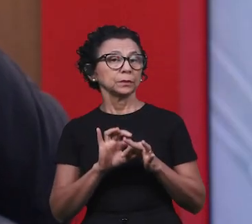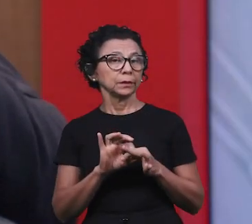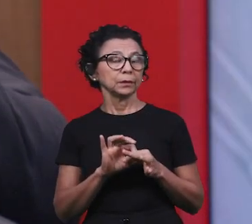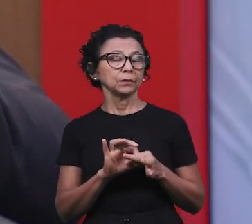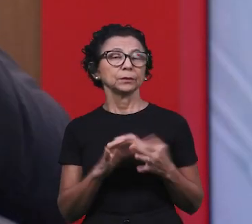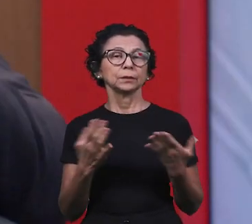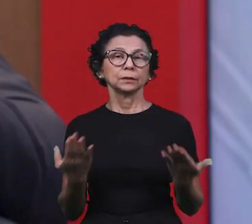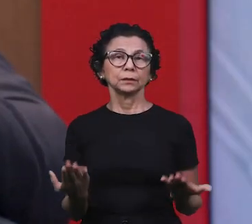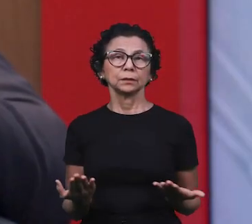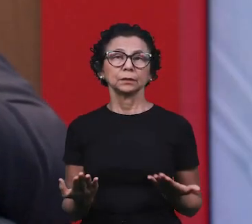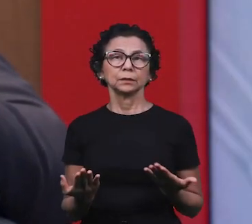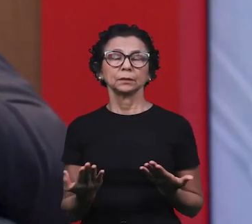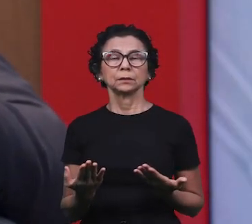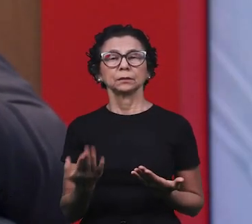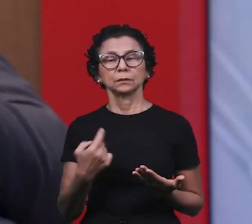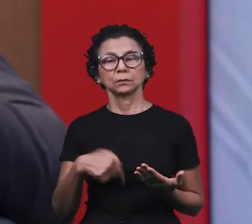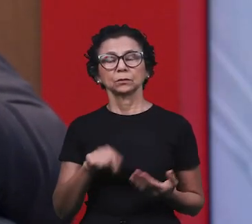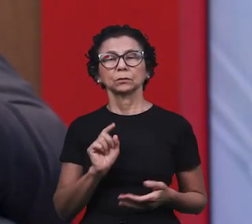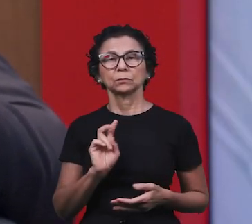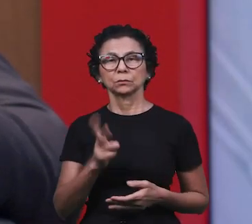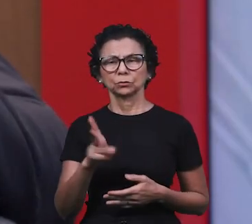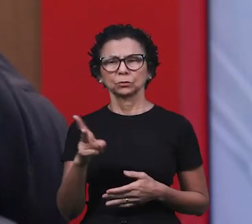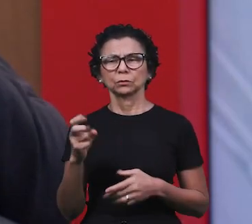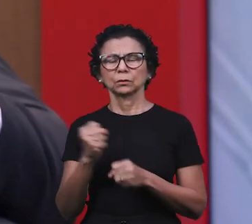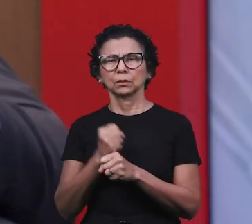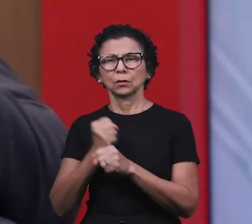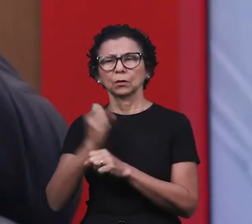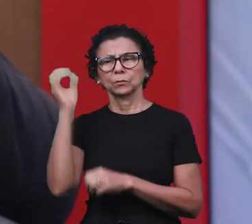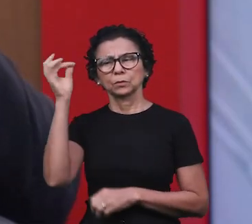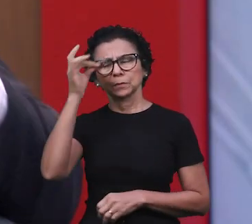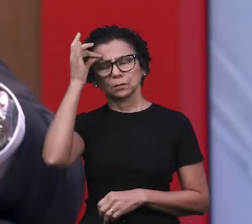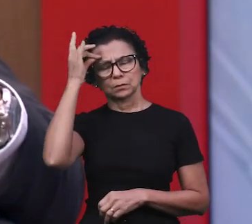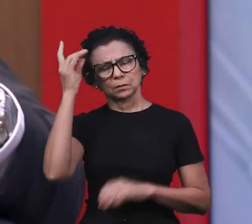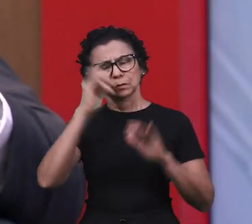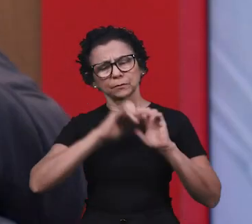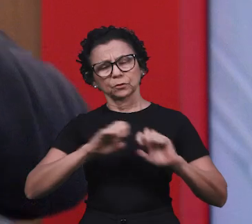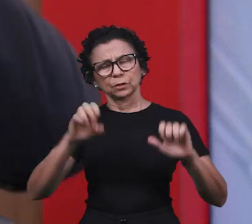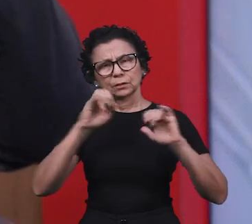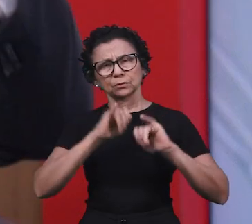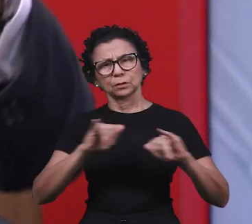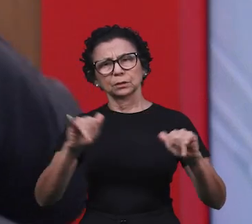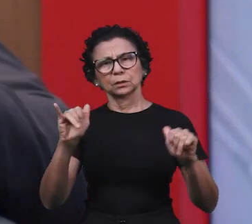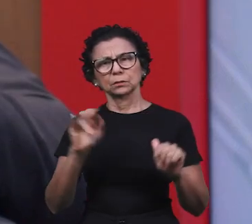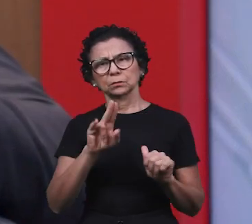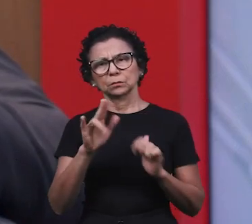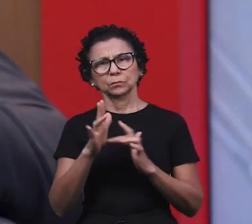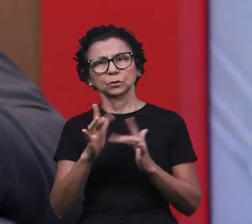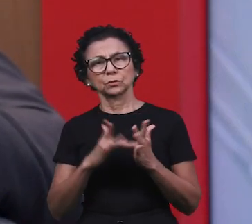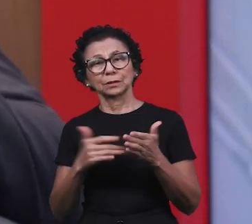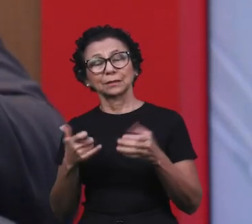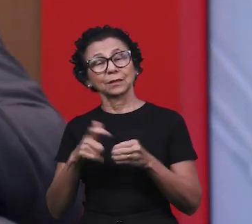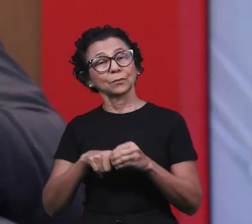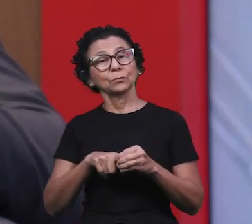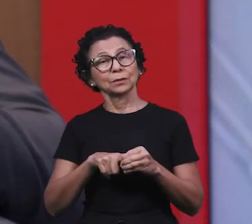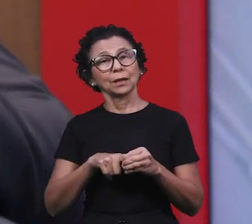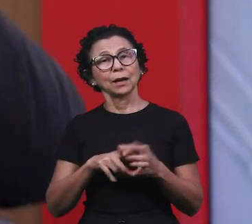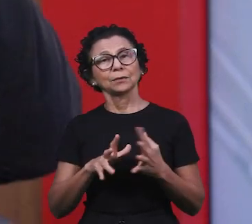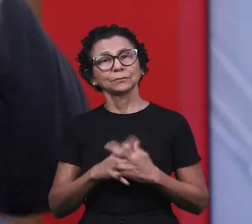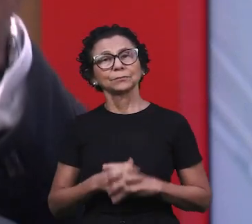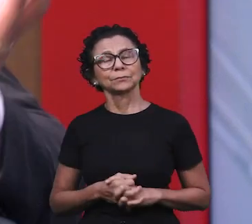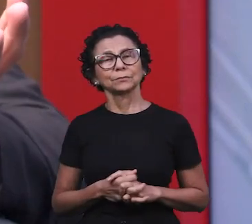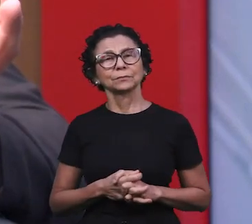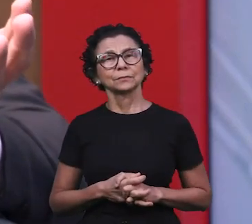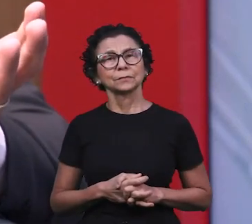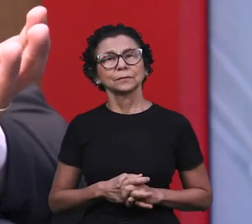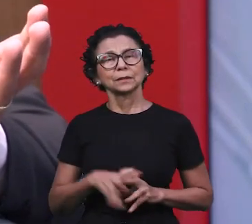E é por isso que nós estamos trabalhando na obra do Espírito, militando a causa, anunciando o nome de Jesus, até que ele venha. Porque no arrebatamento nós